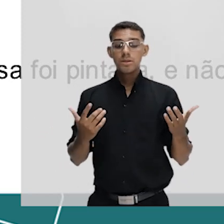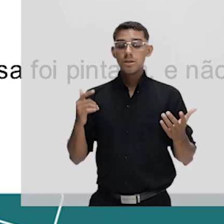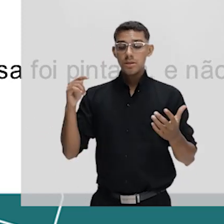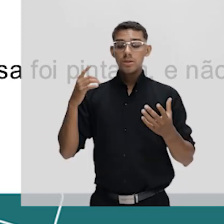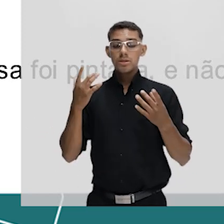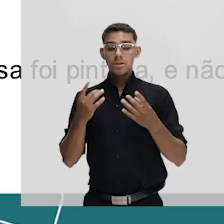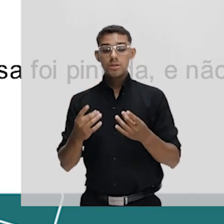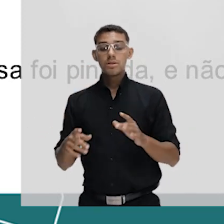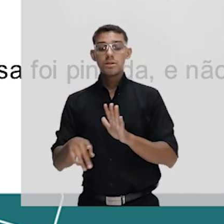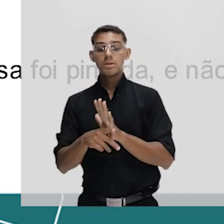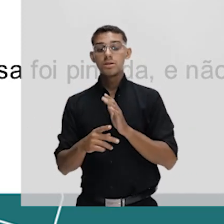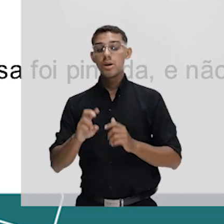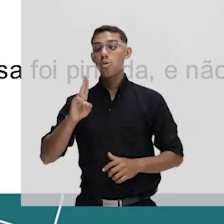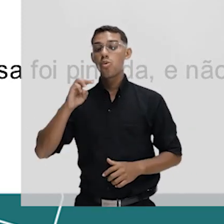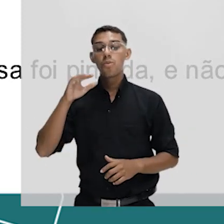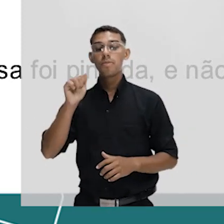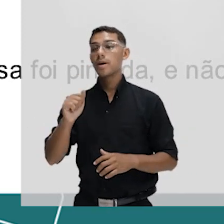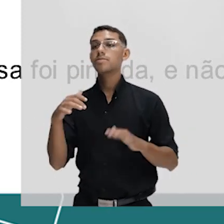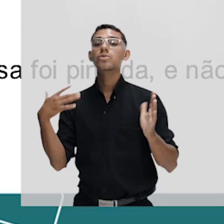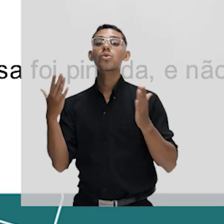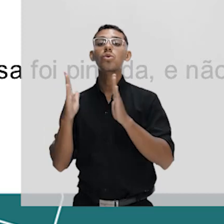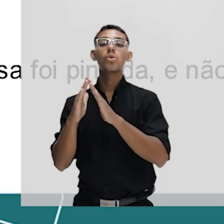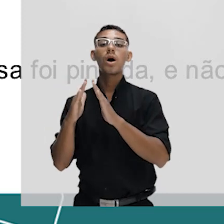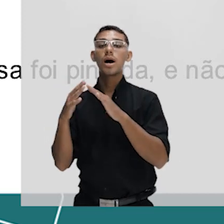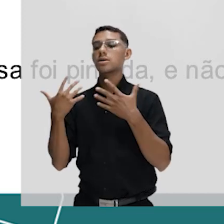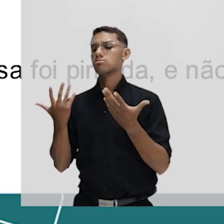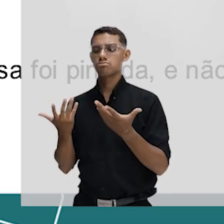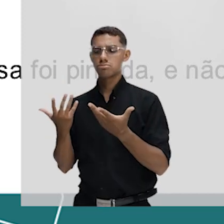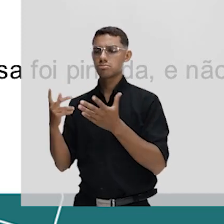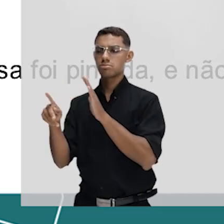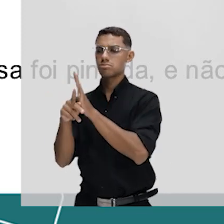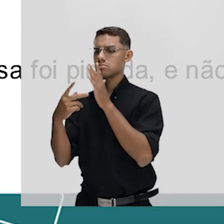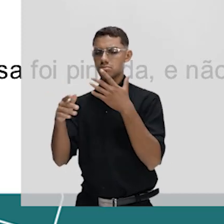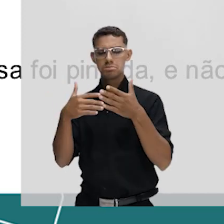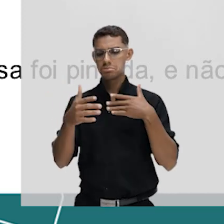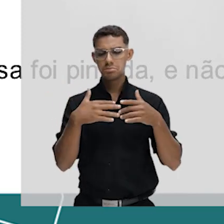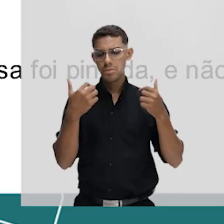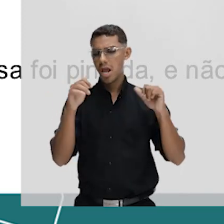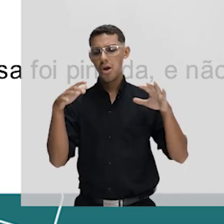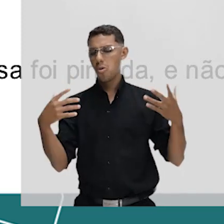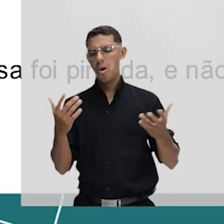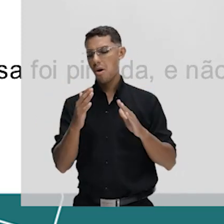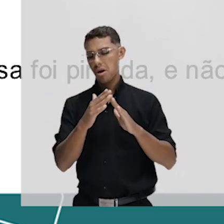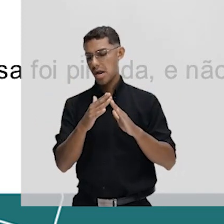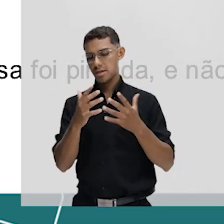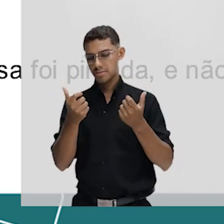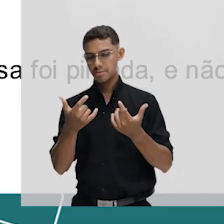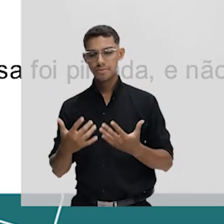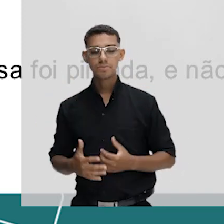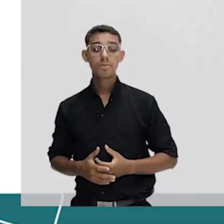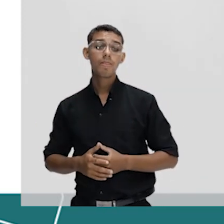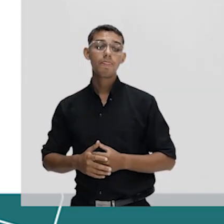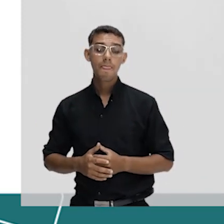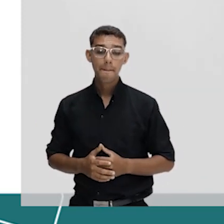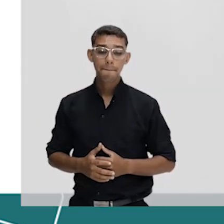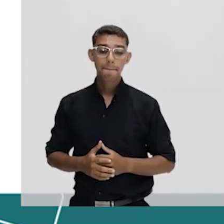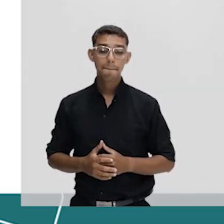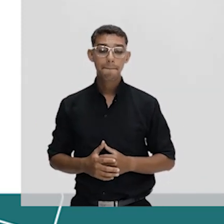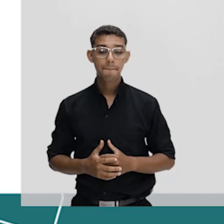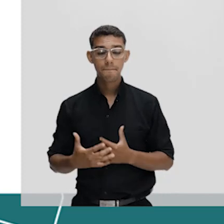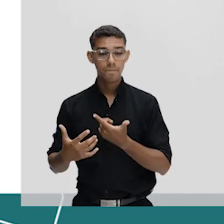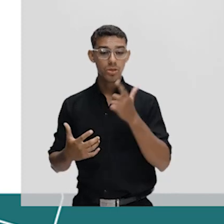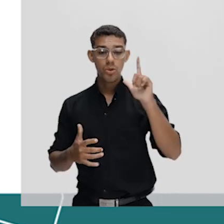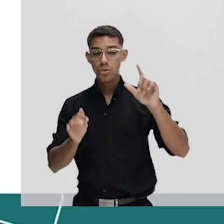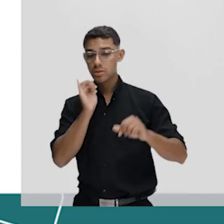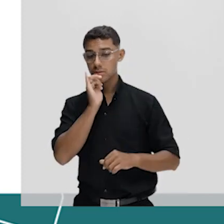uma cor vermelha. Uma casa qualquer. Ele não especificou, não determinou qual era esta casa.